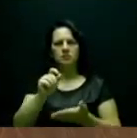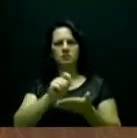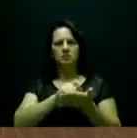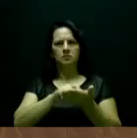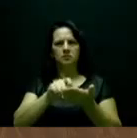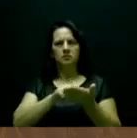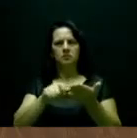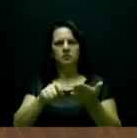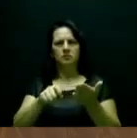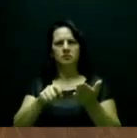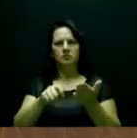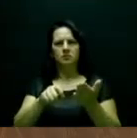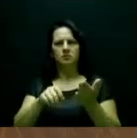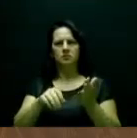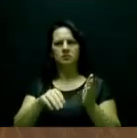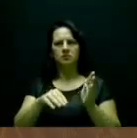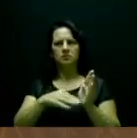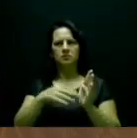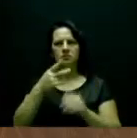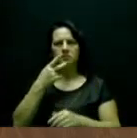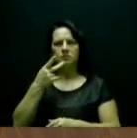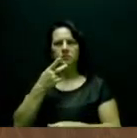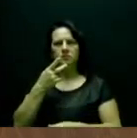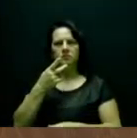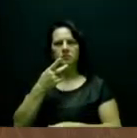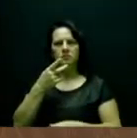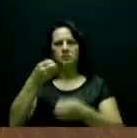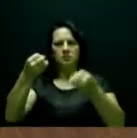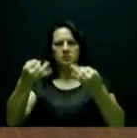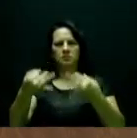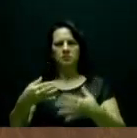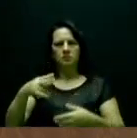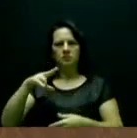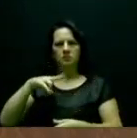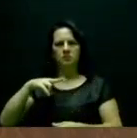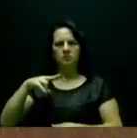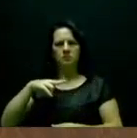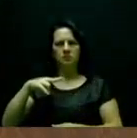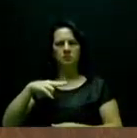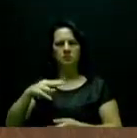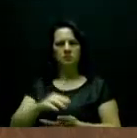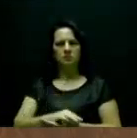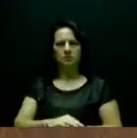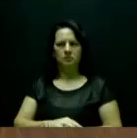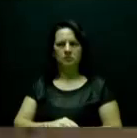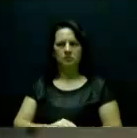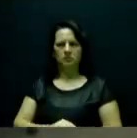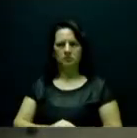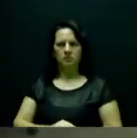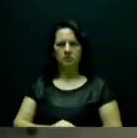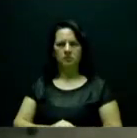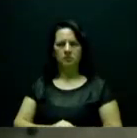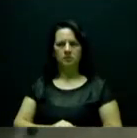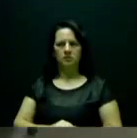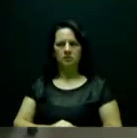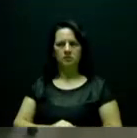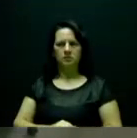inscrito para falar em explicação pessoal.